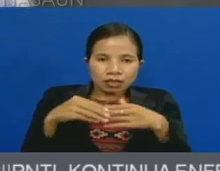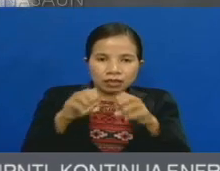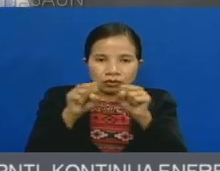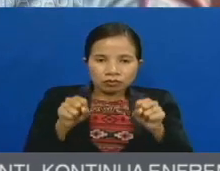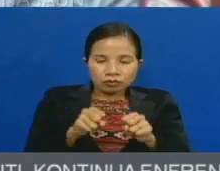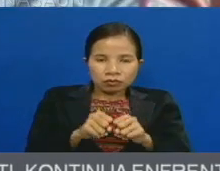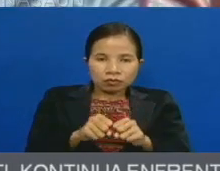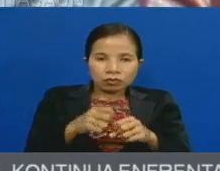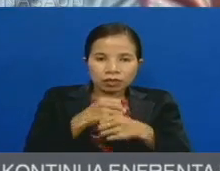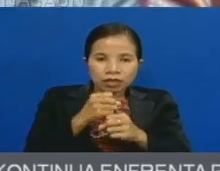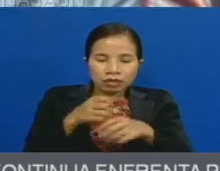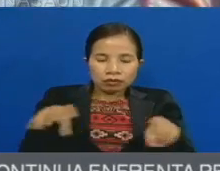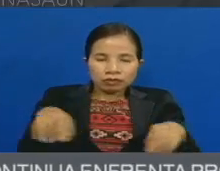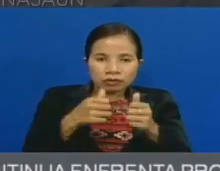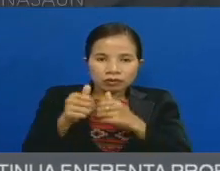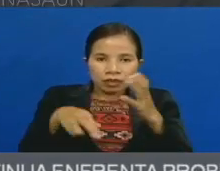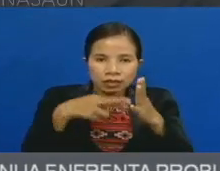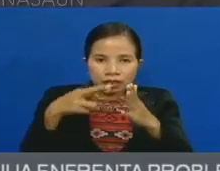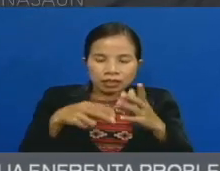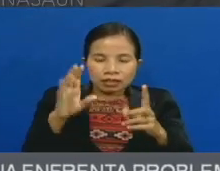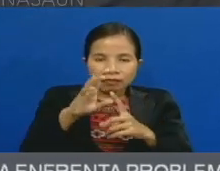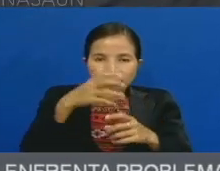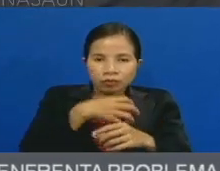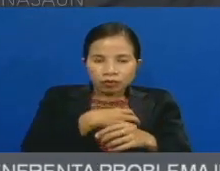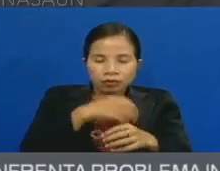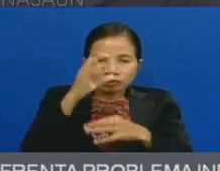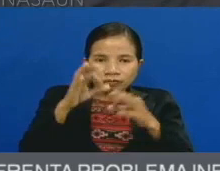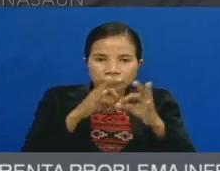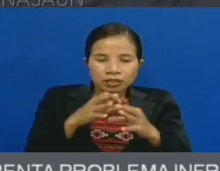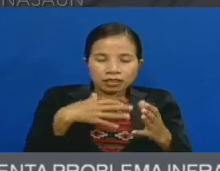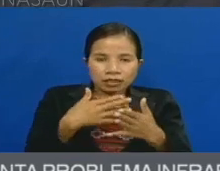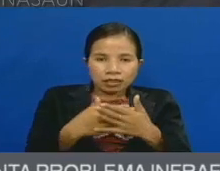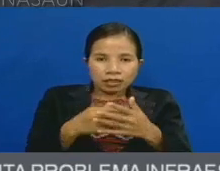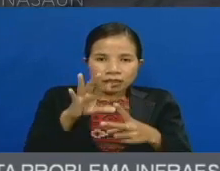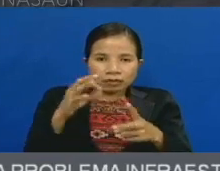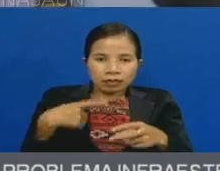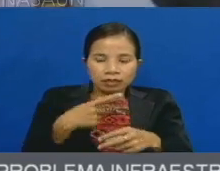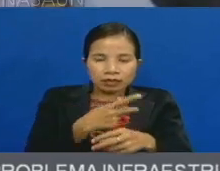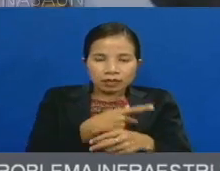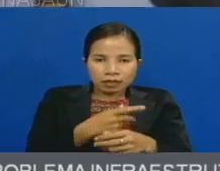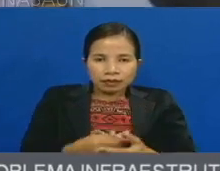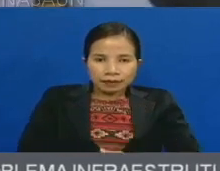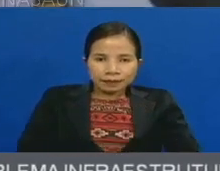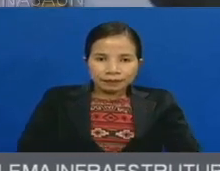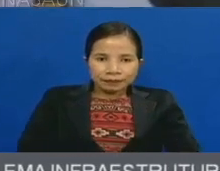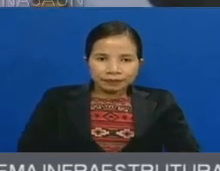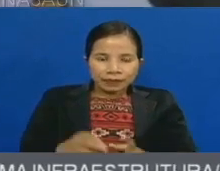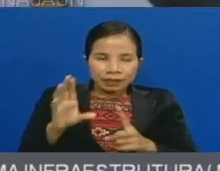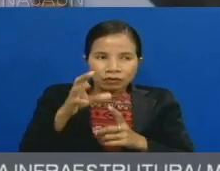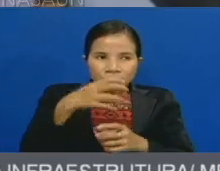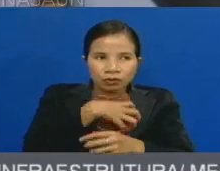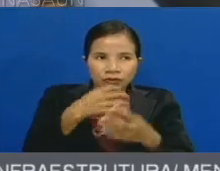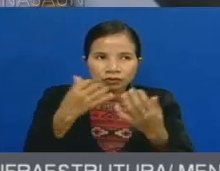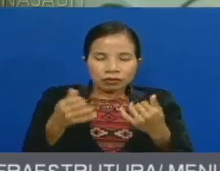Suku, onde halau missão tuir orientação comando, onde garante sucesso e eleição parlamentar. Comando uim,